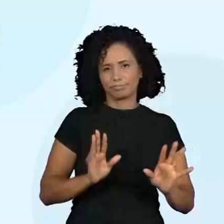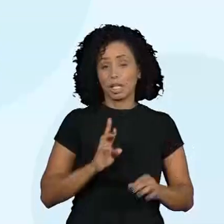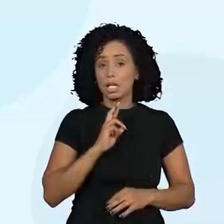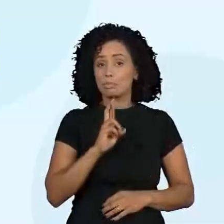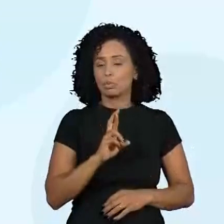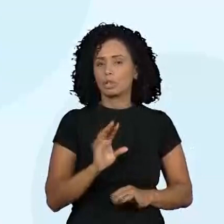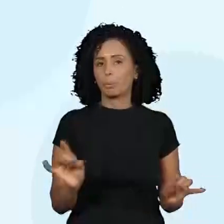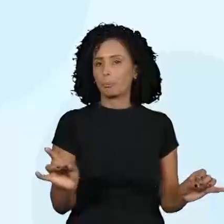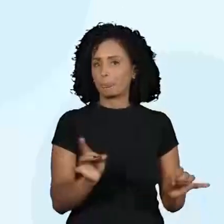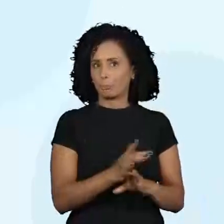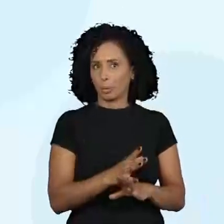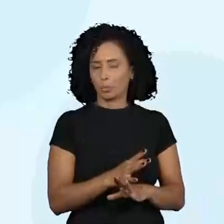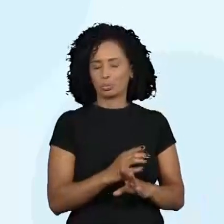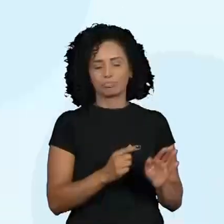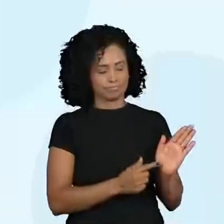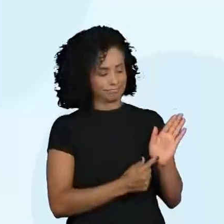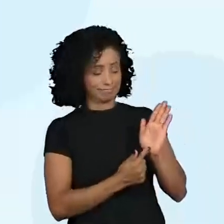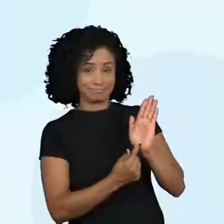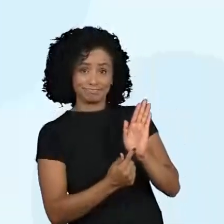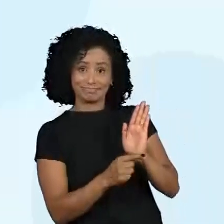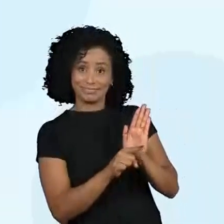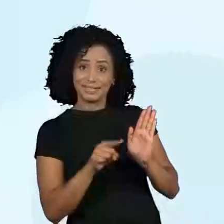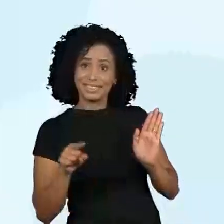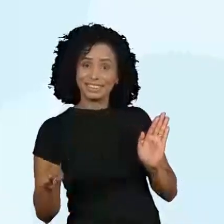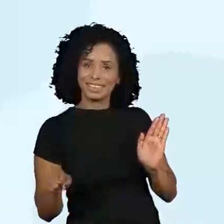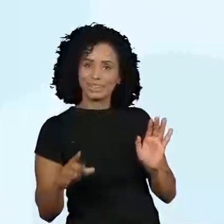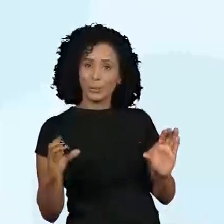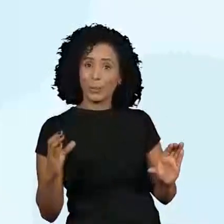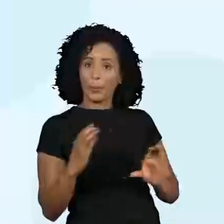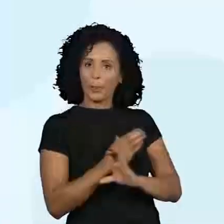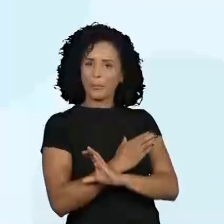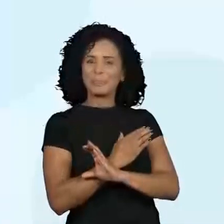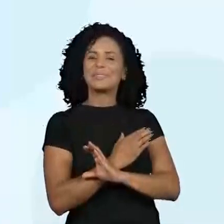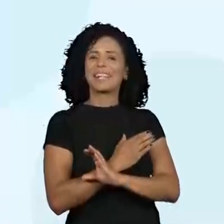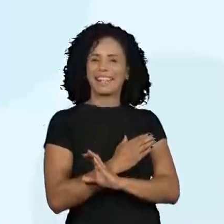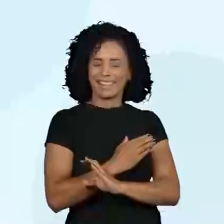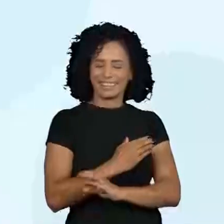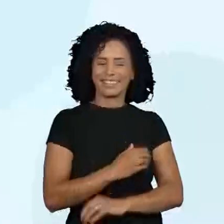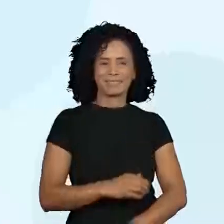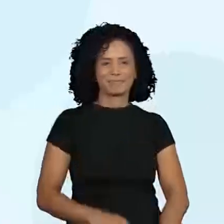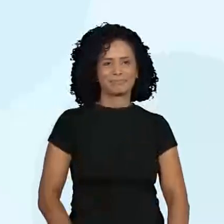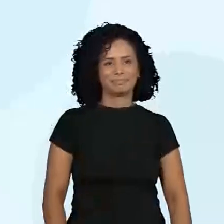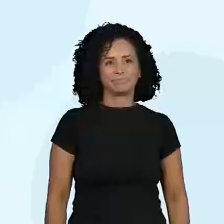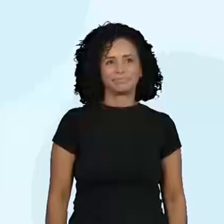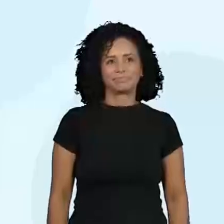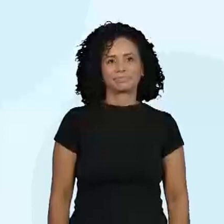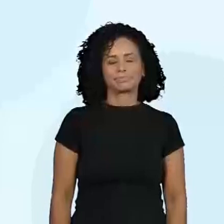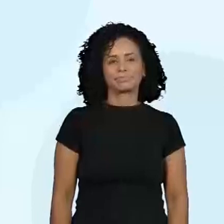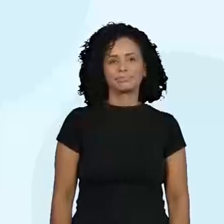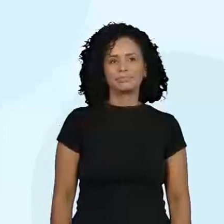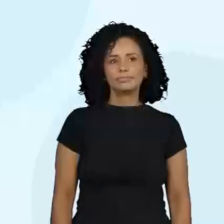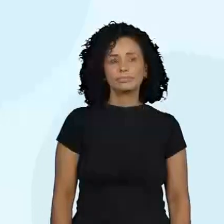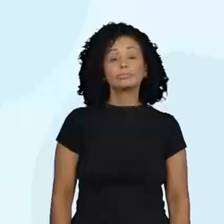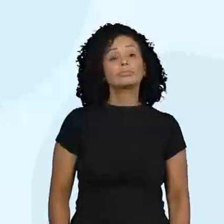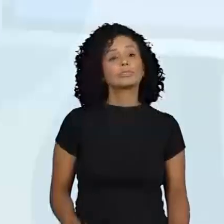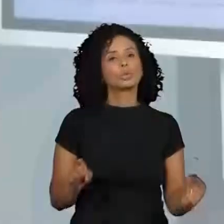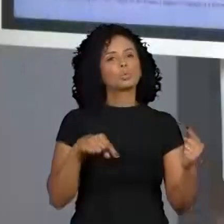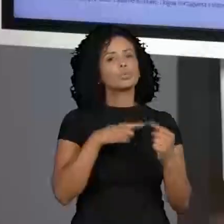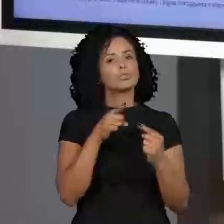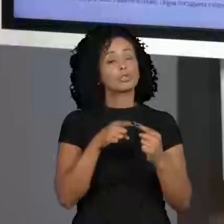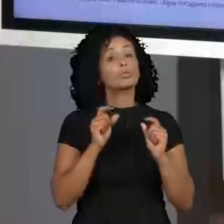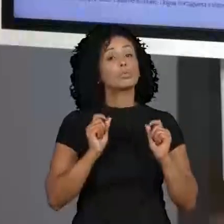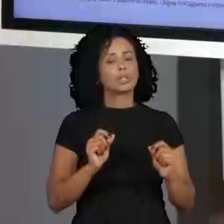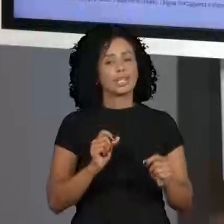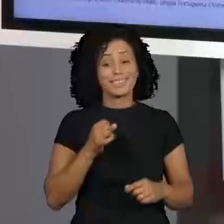resposta explícita e bem completinha, falando Bem até completa. das regiões. Isso mesmo. O objetivo é quanto